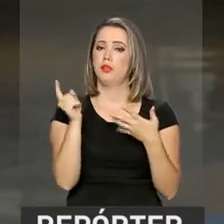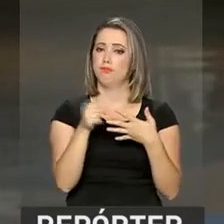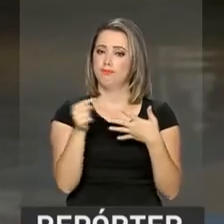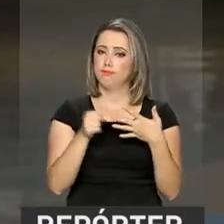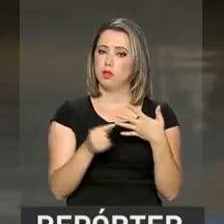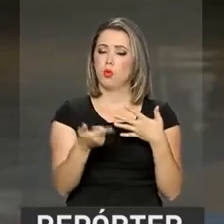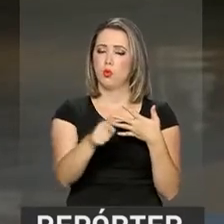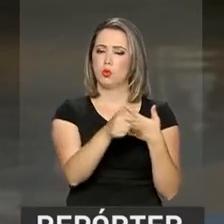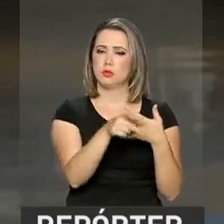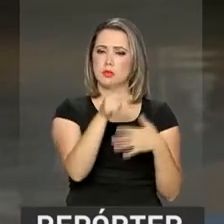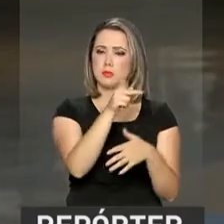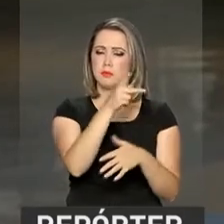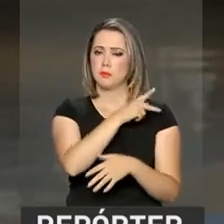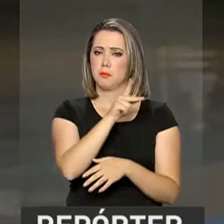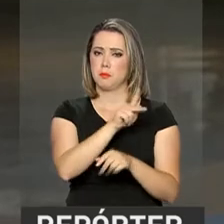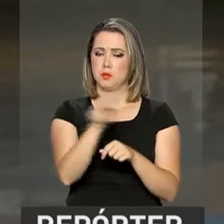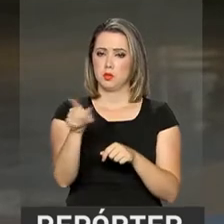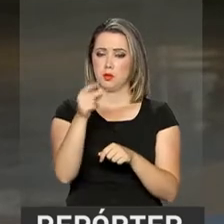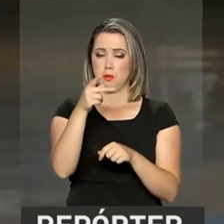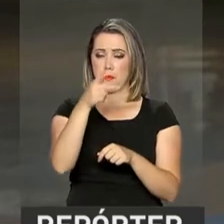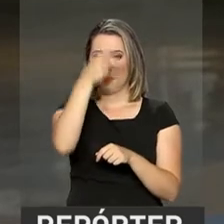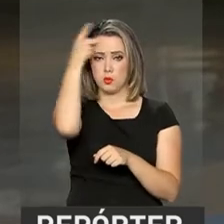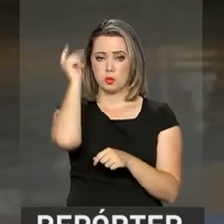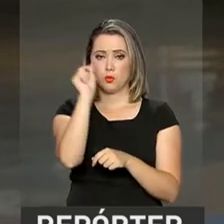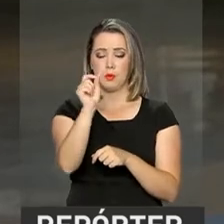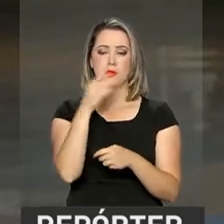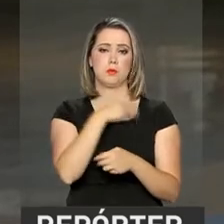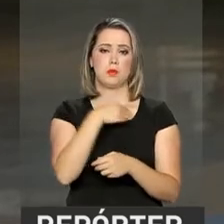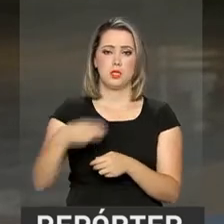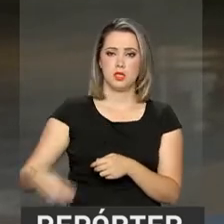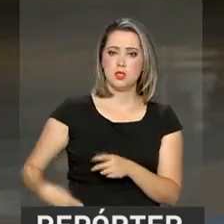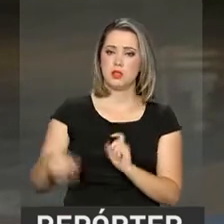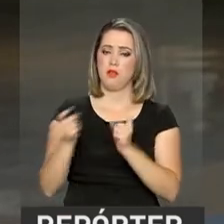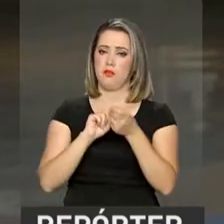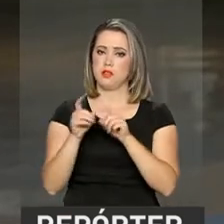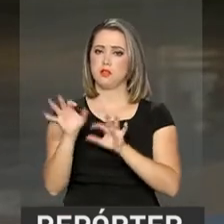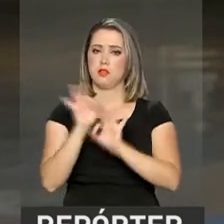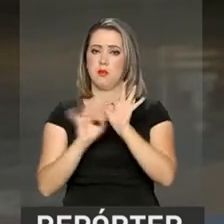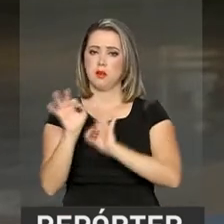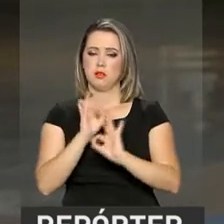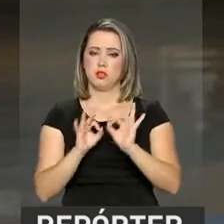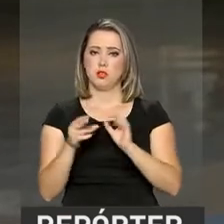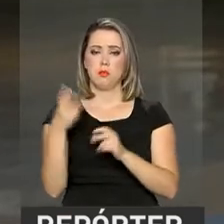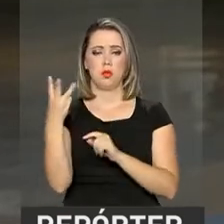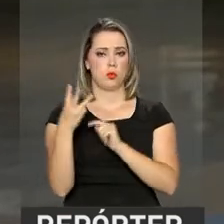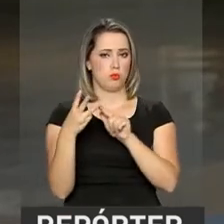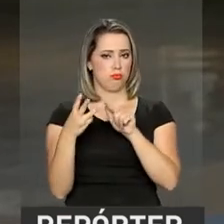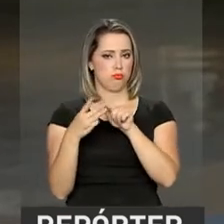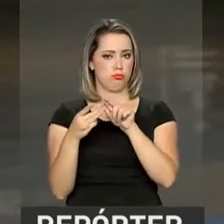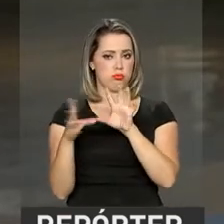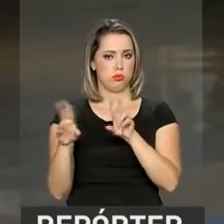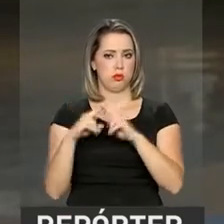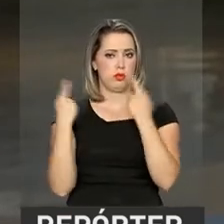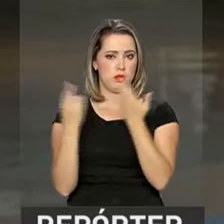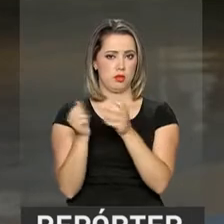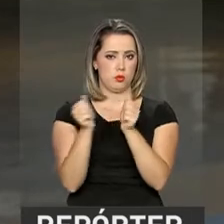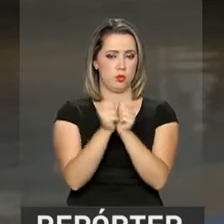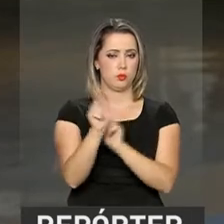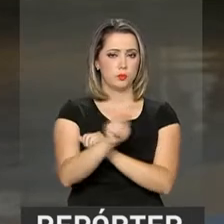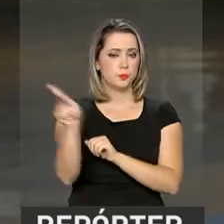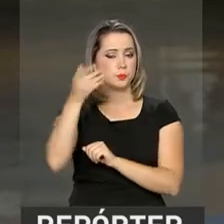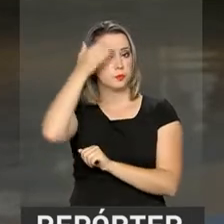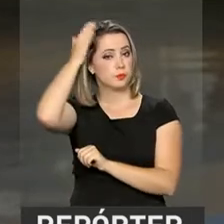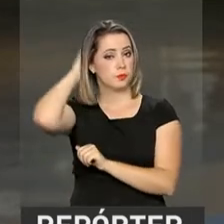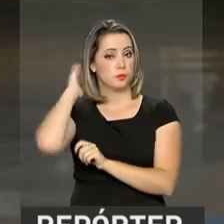presentes os ministros da fazenda e henrique meirelles e do planejamento de hugo oliveira esta reunião era para ter ocorrido